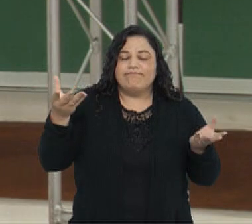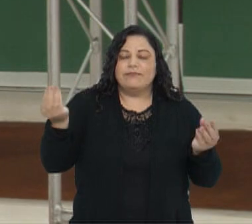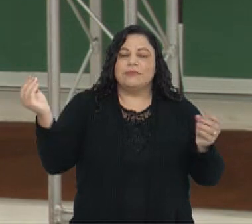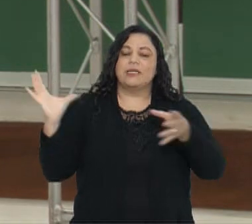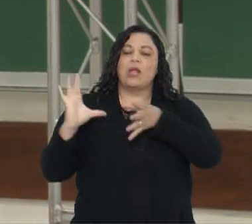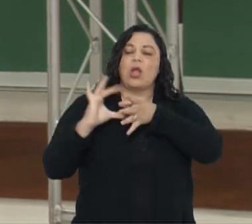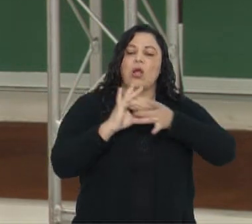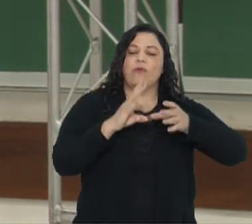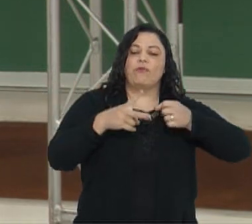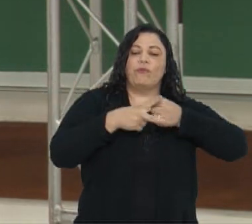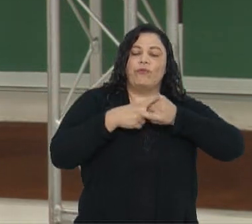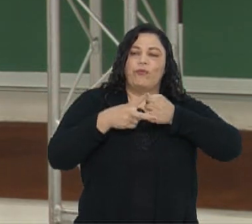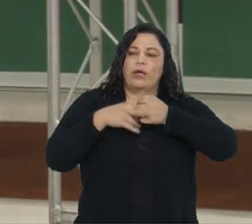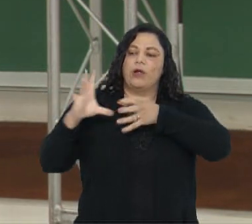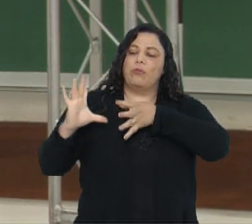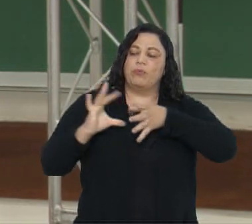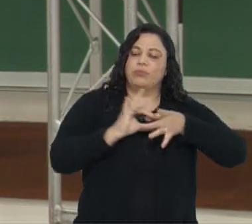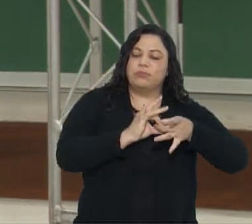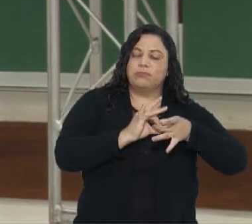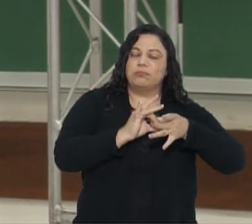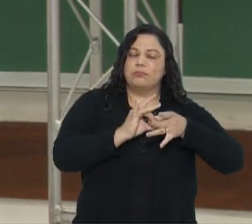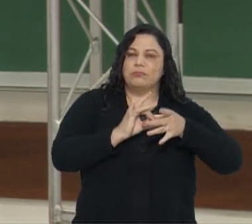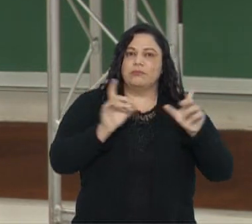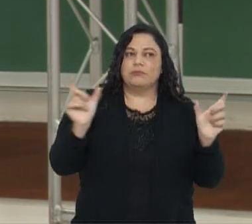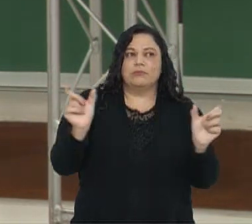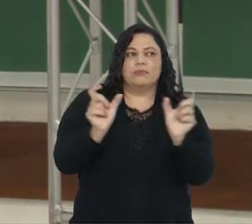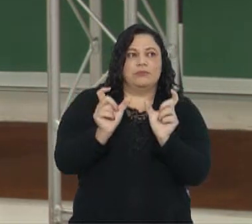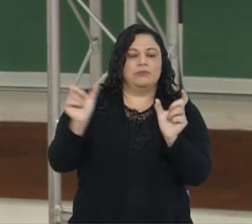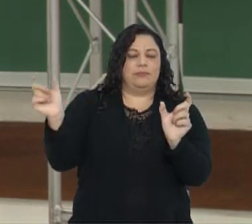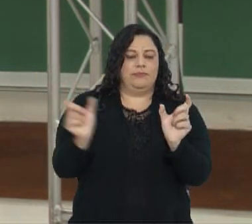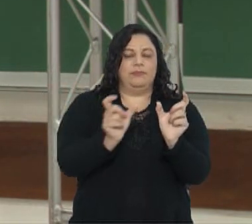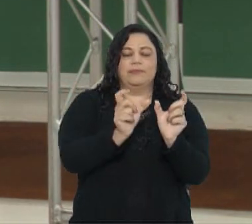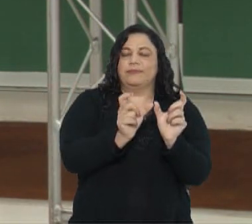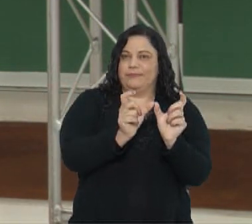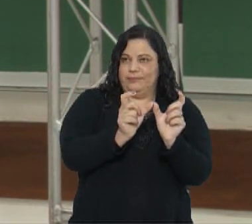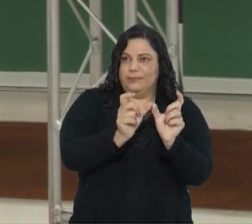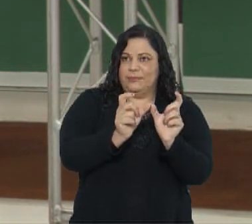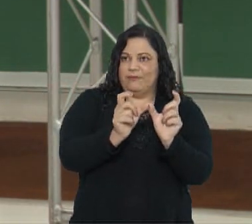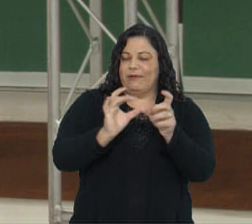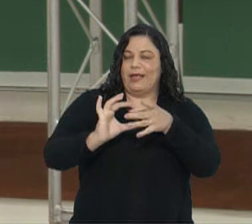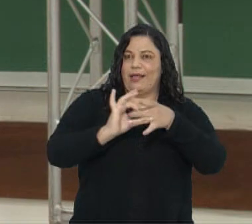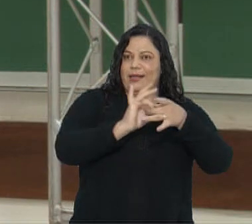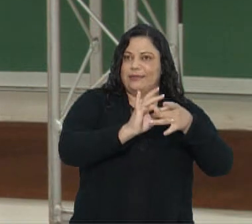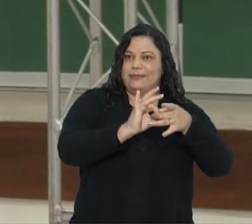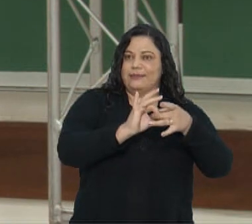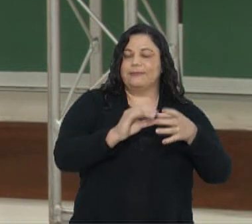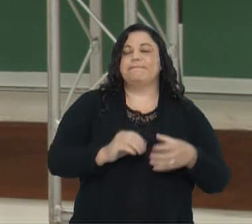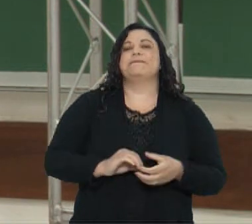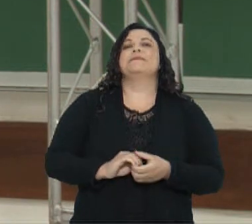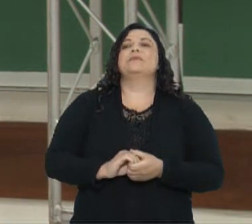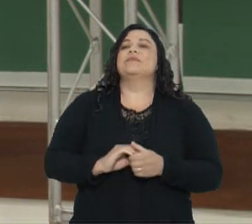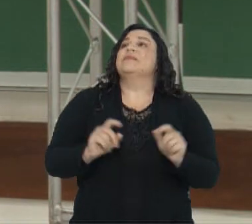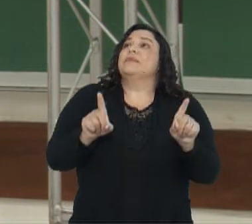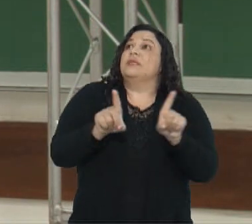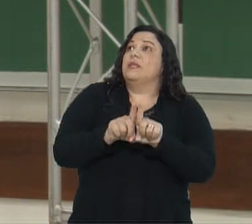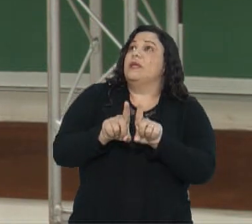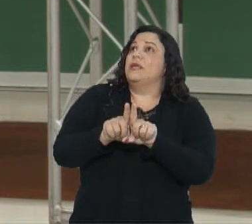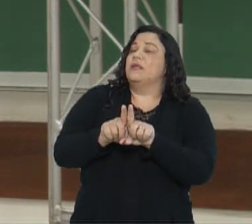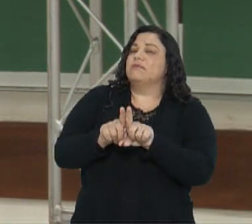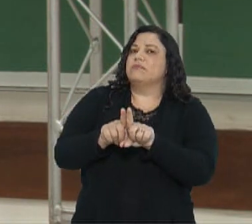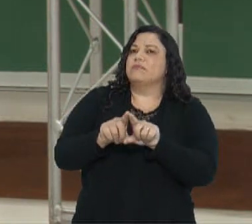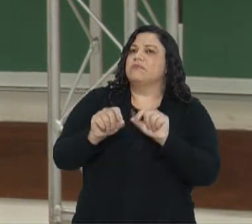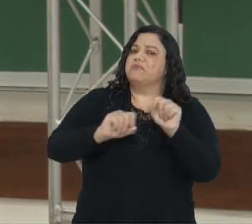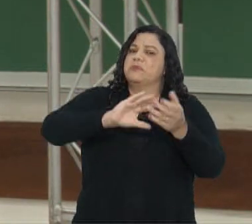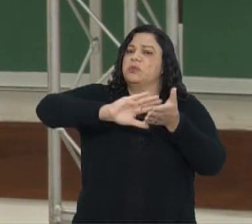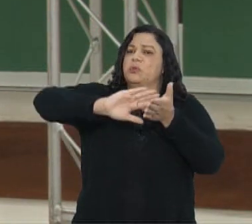ligando o sujeito, né, a predicativo do sujeito ali, certo? E se eu quiser retirar, ele não